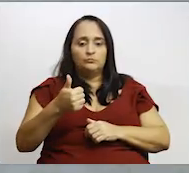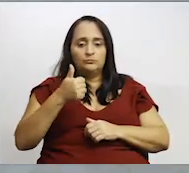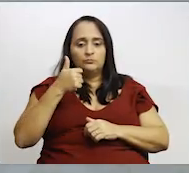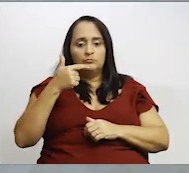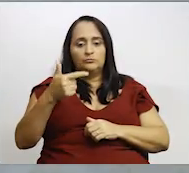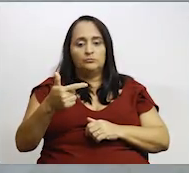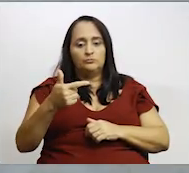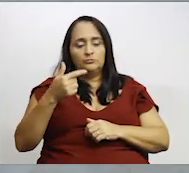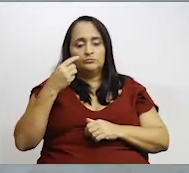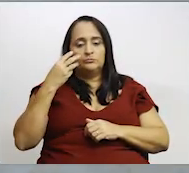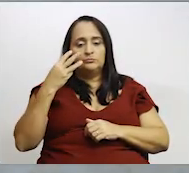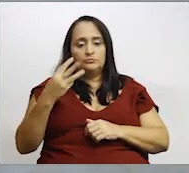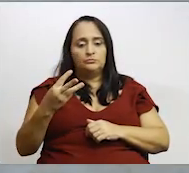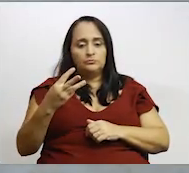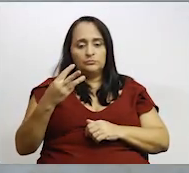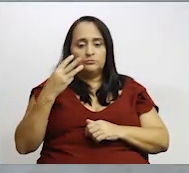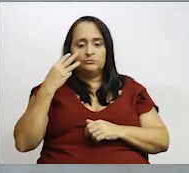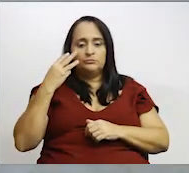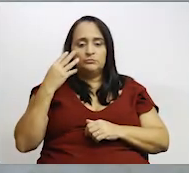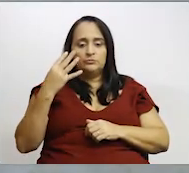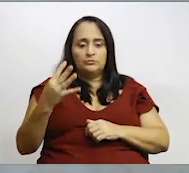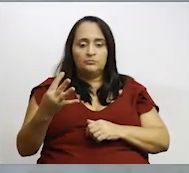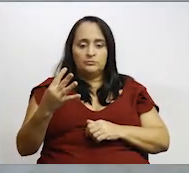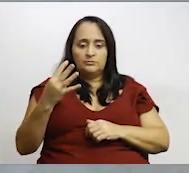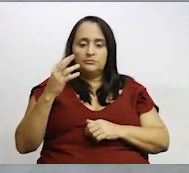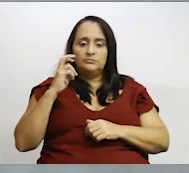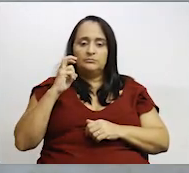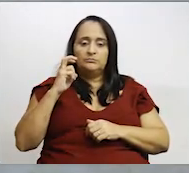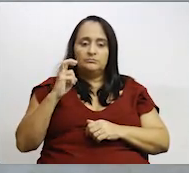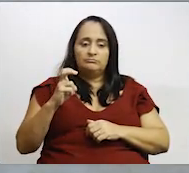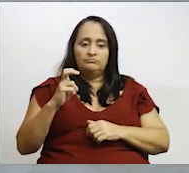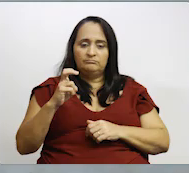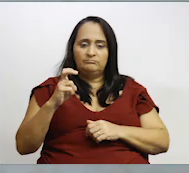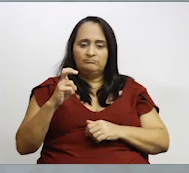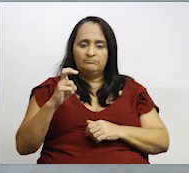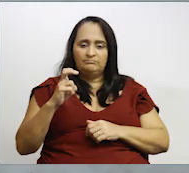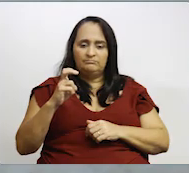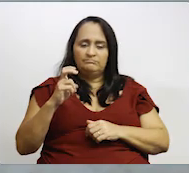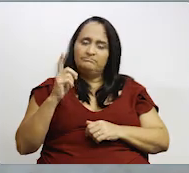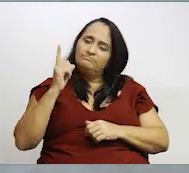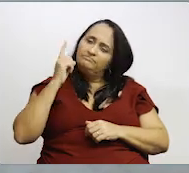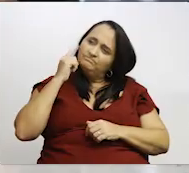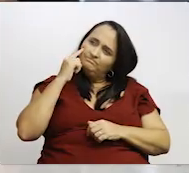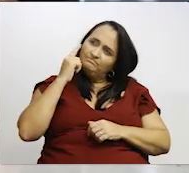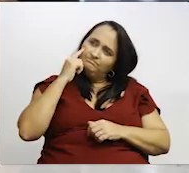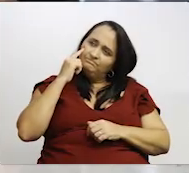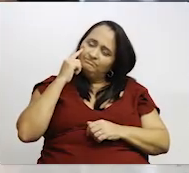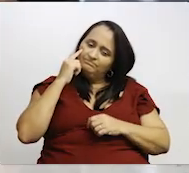1, 2, 3, 4, 5.